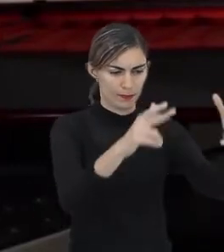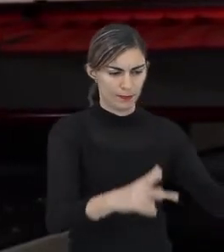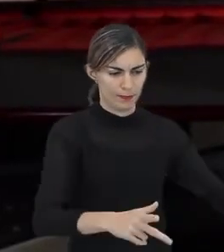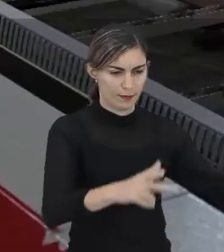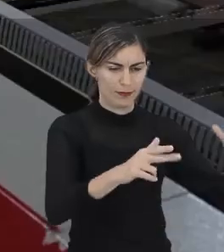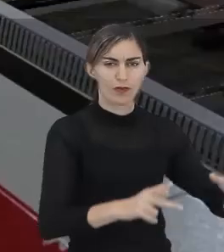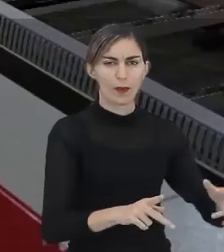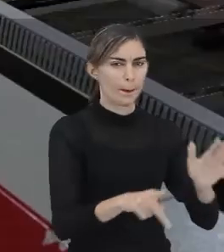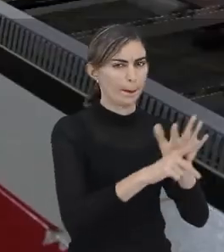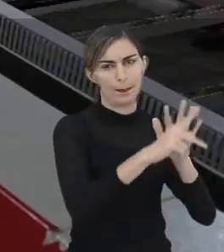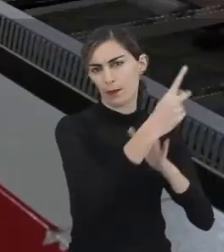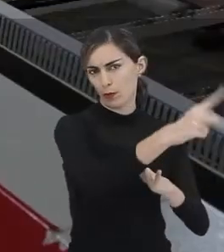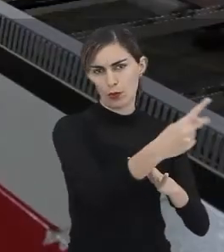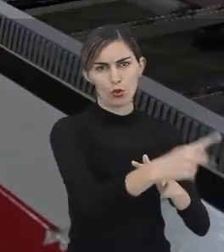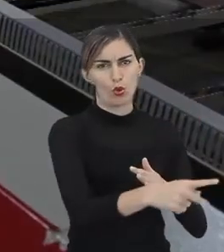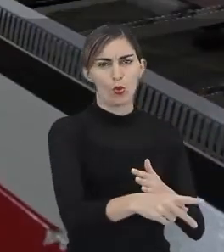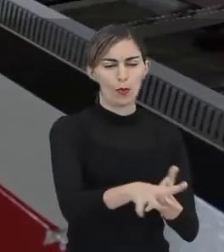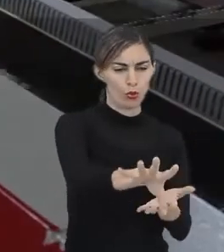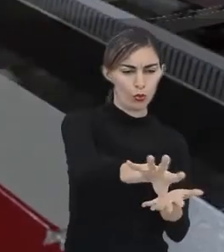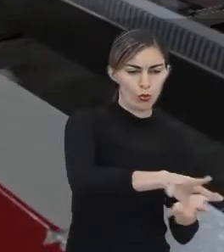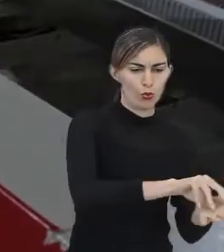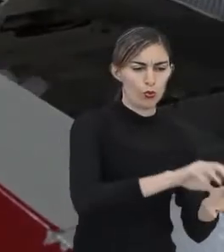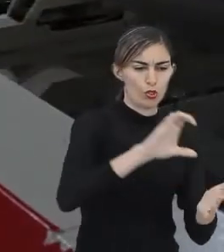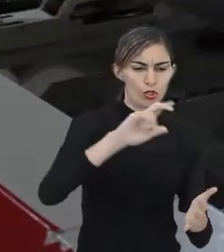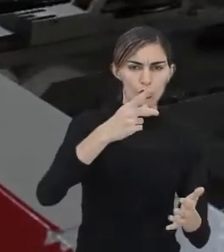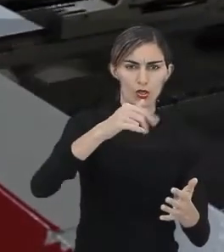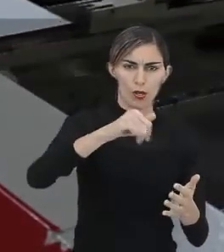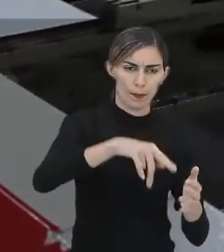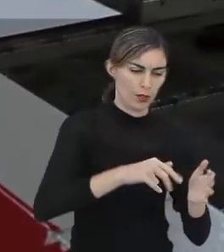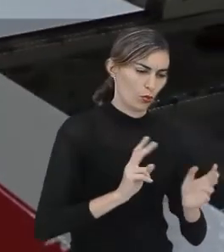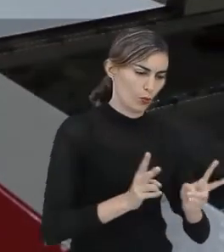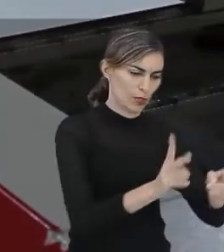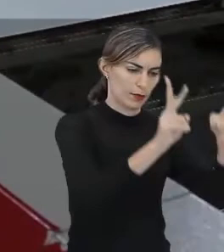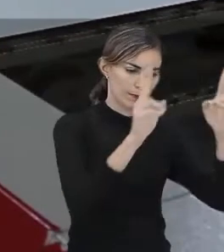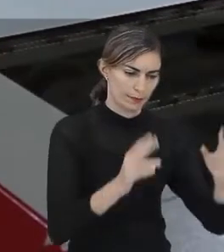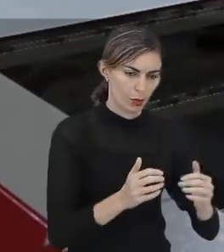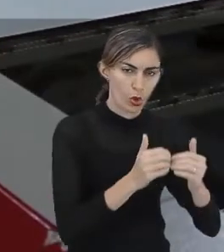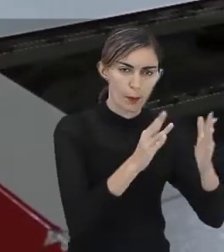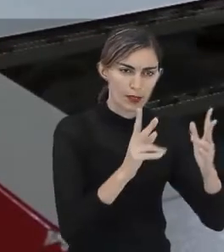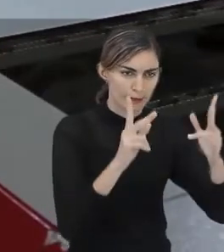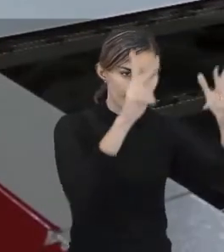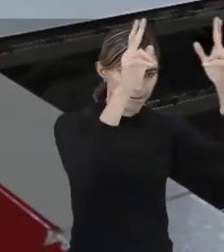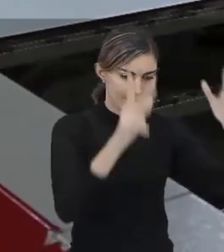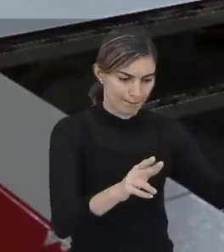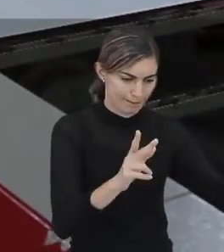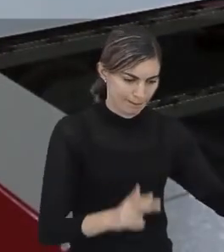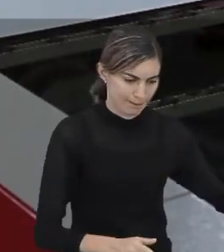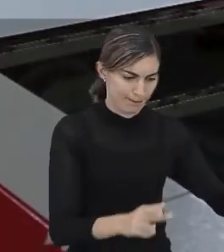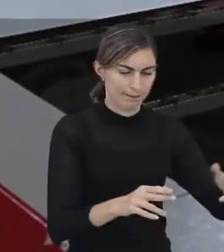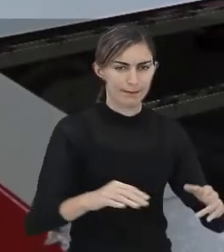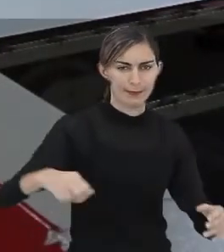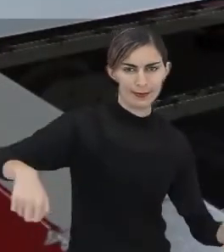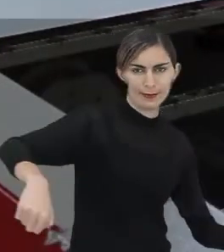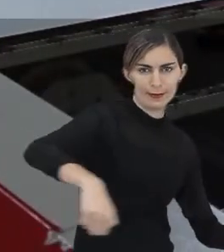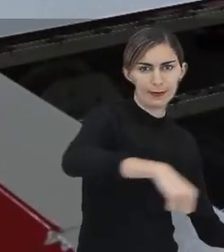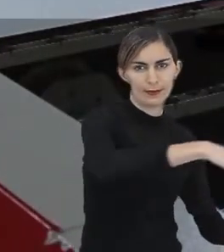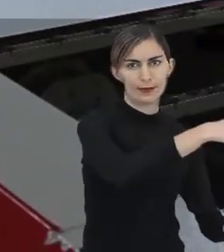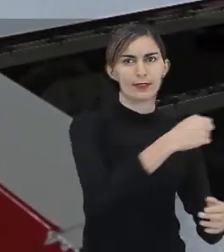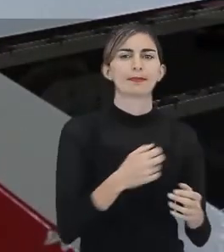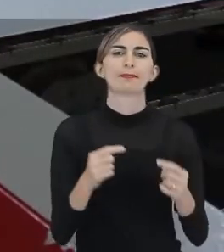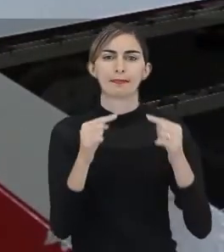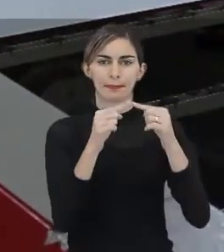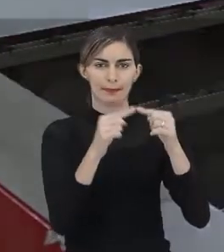ela mesma, de forma automática, puxa a chapa e inicia o processo de corte. Isso tudo interagindo com a tela do